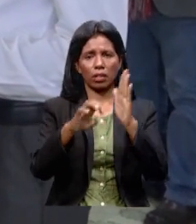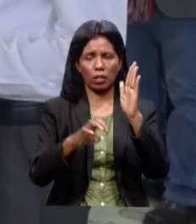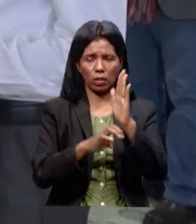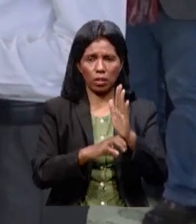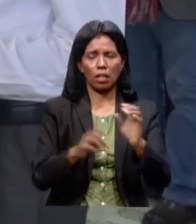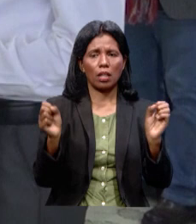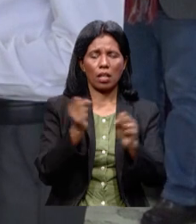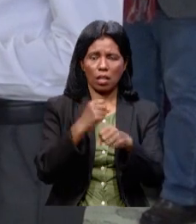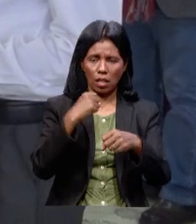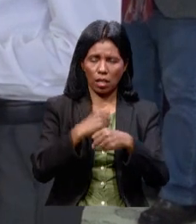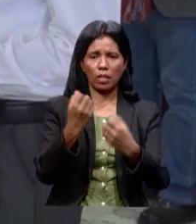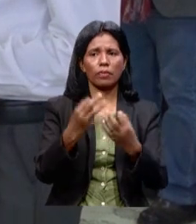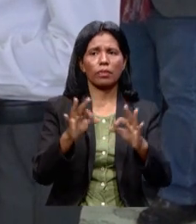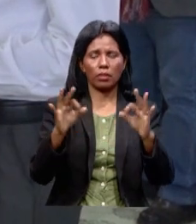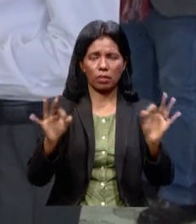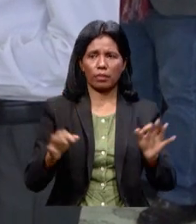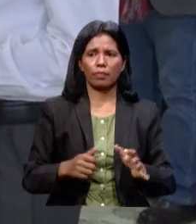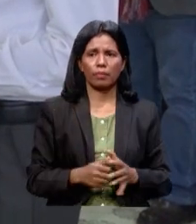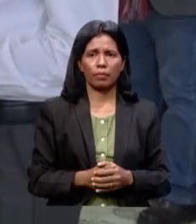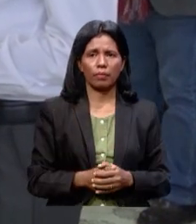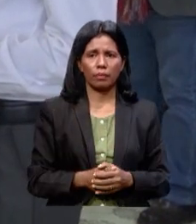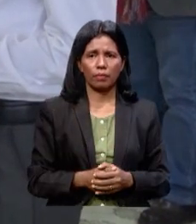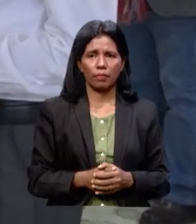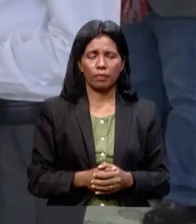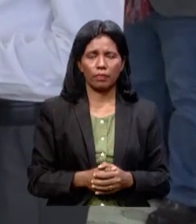la consegue finaliza durante mandato.